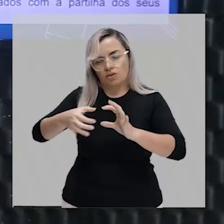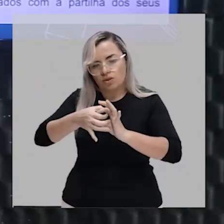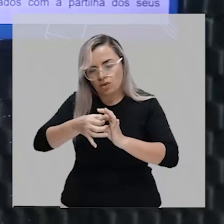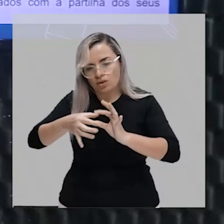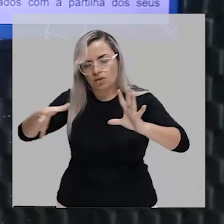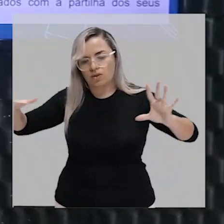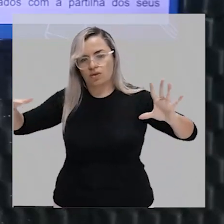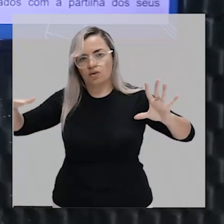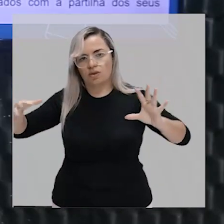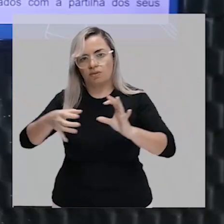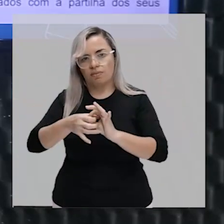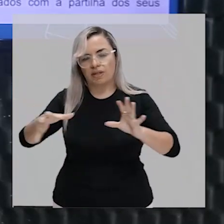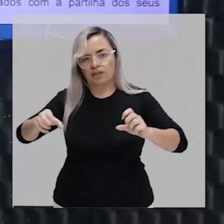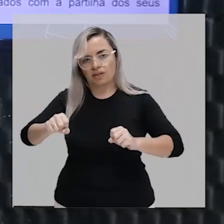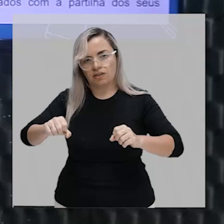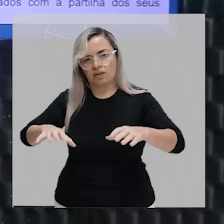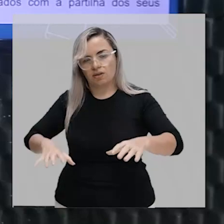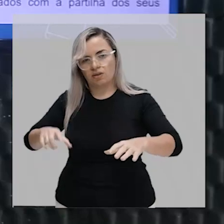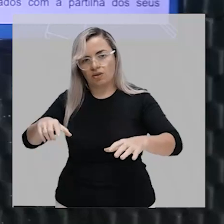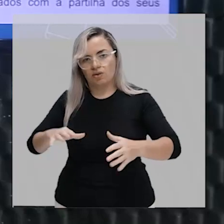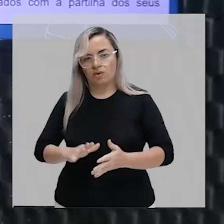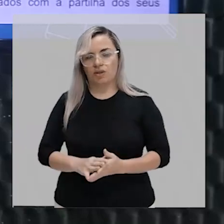libertar politicamente